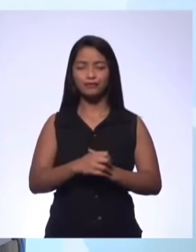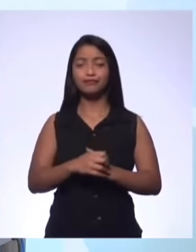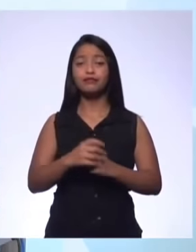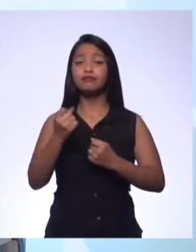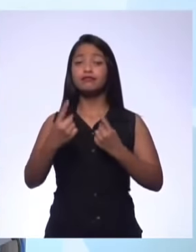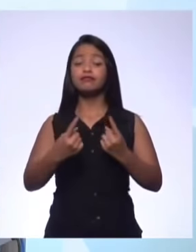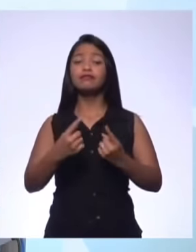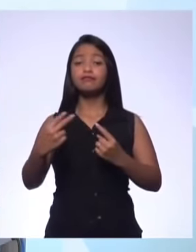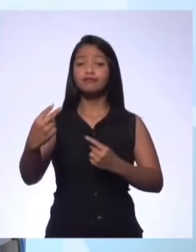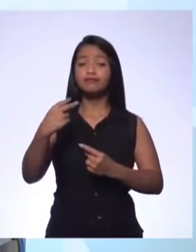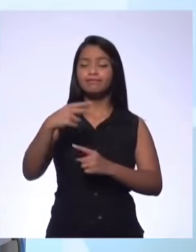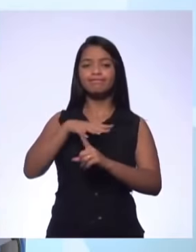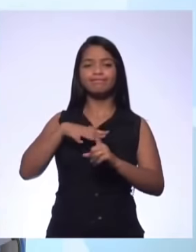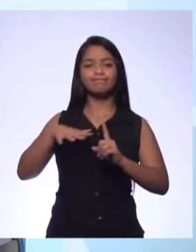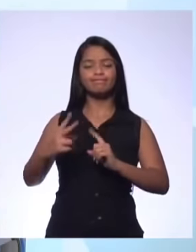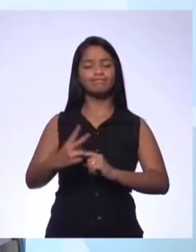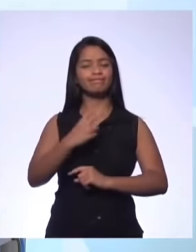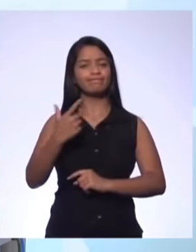sou,